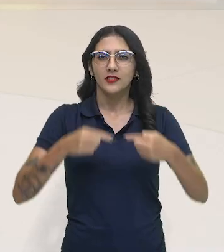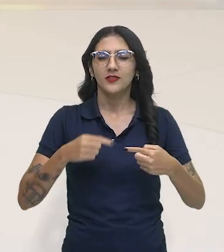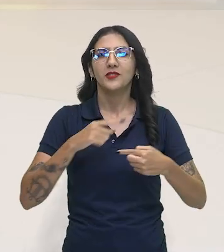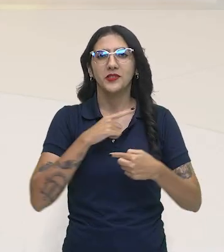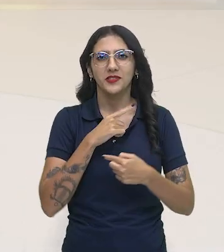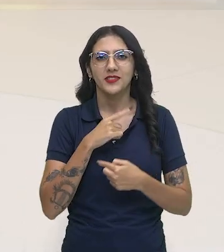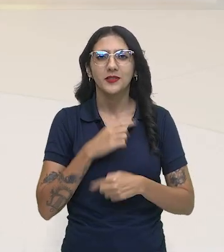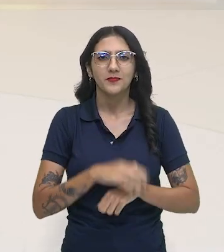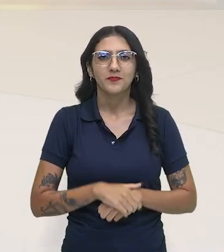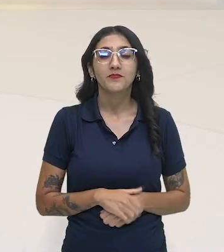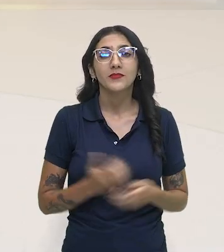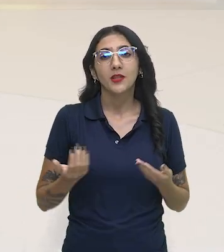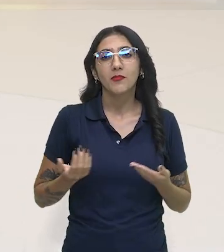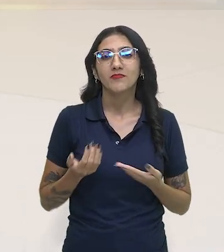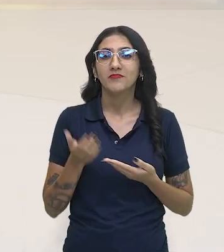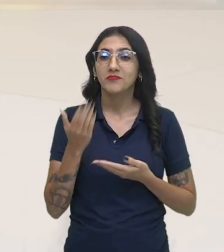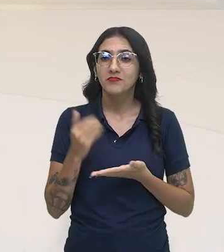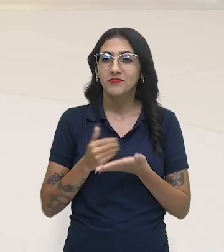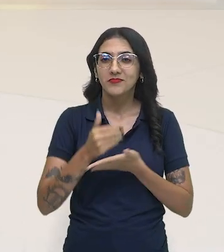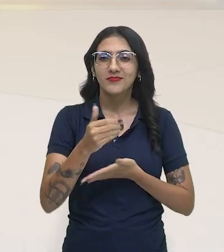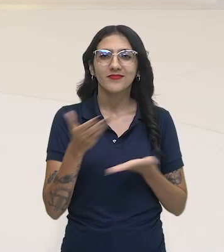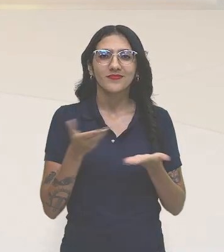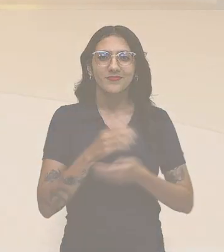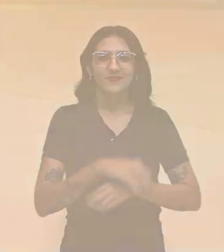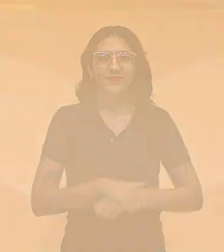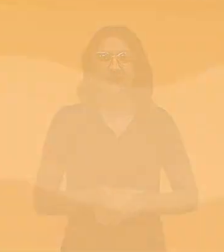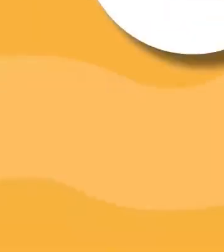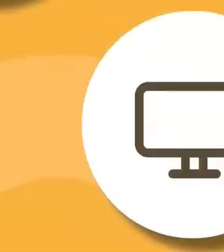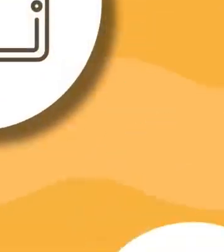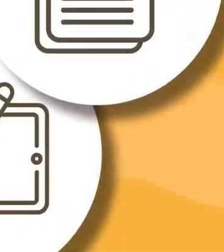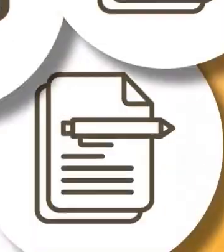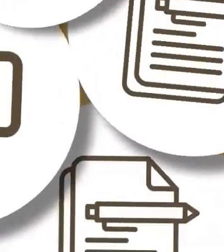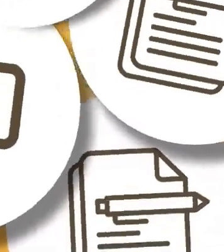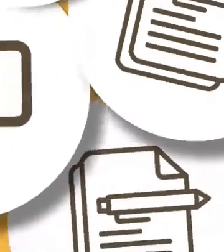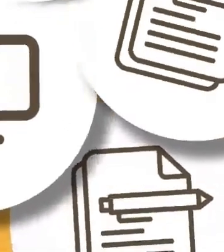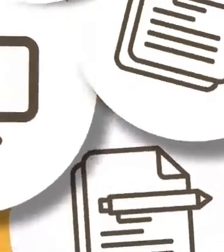mesmo. Né? Isso vamos mesmo. à aula, então? Então vamos lá, pessoal. Vamos lá.